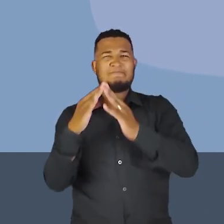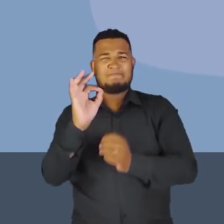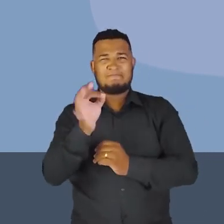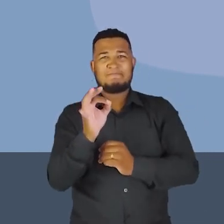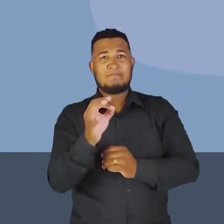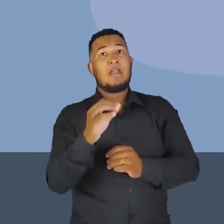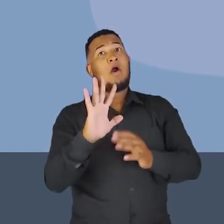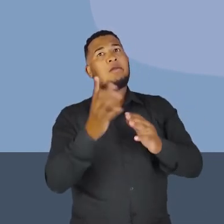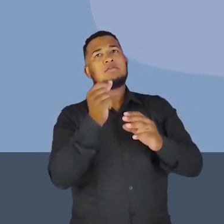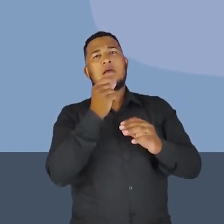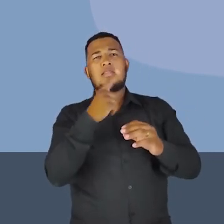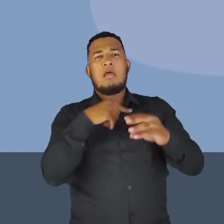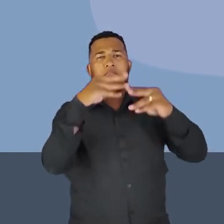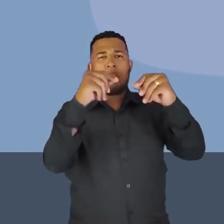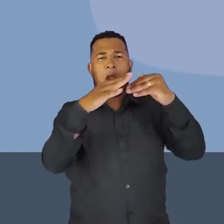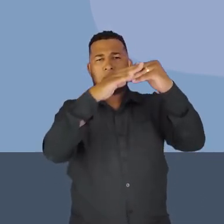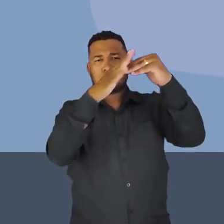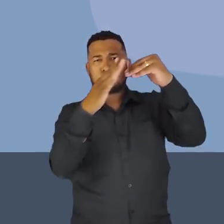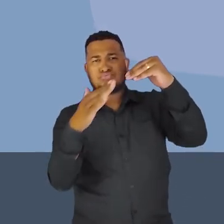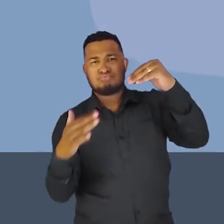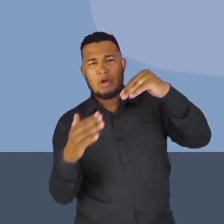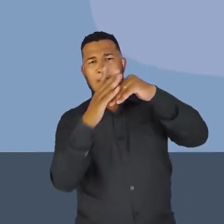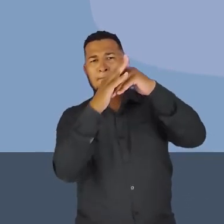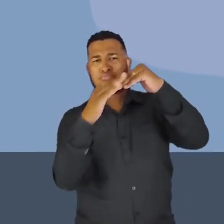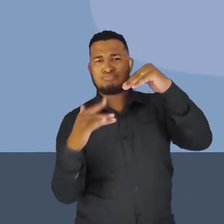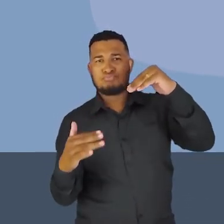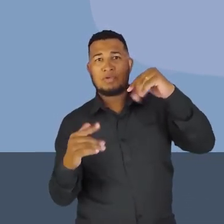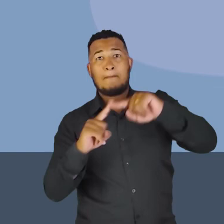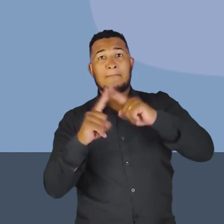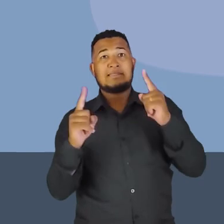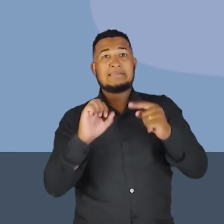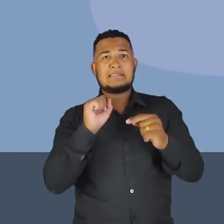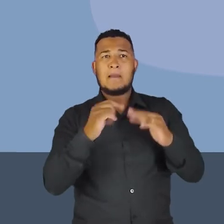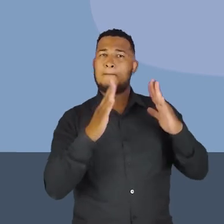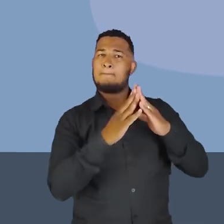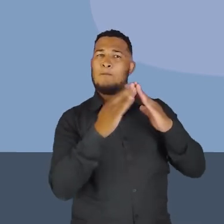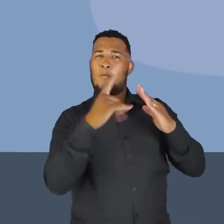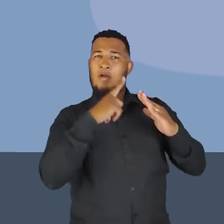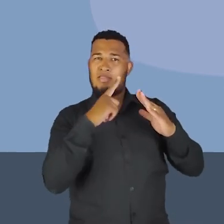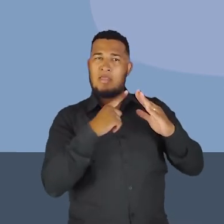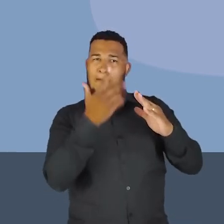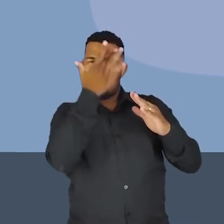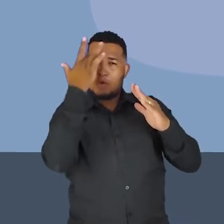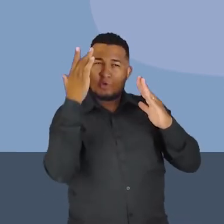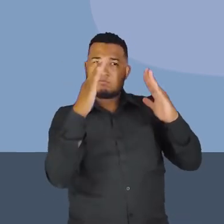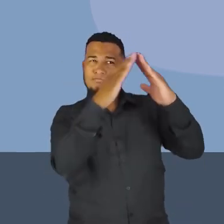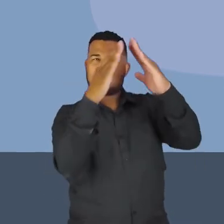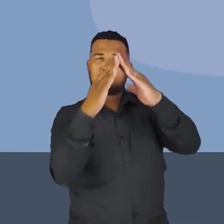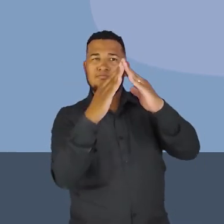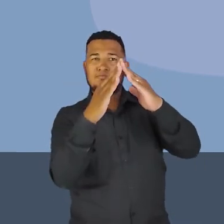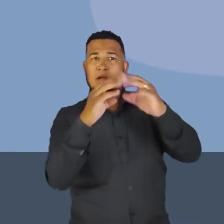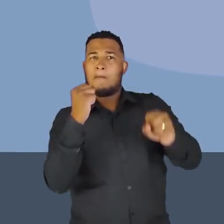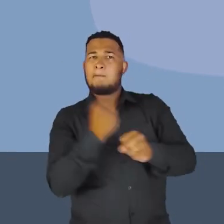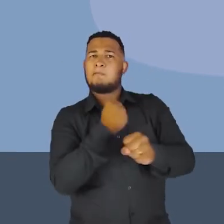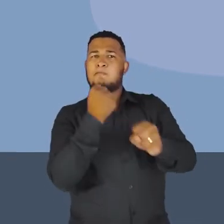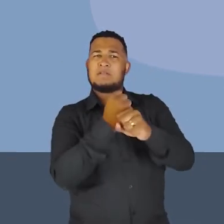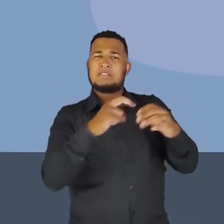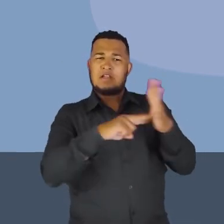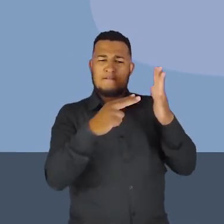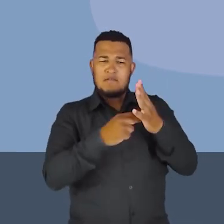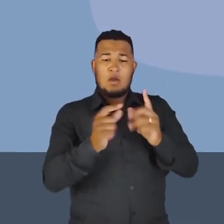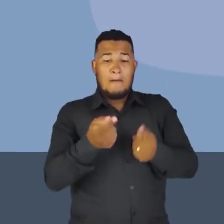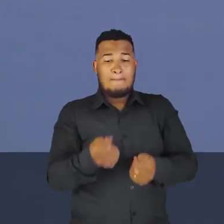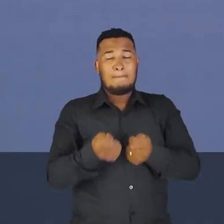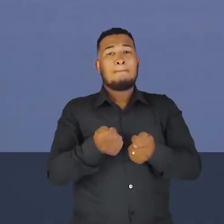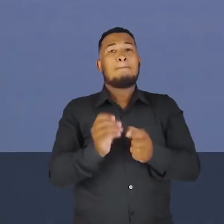deslizamento acontece de forma natural. O problema é que quando você tem moradias nesses locais, essas construções retiram do solo toda a